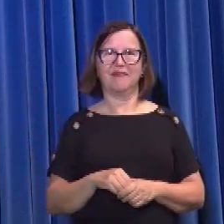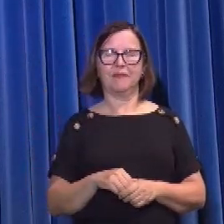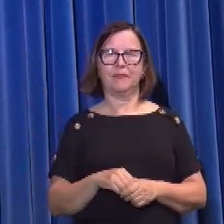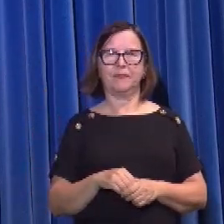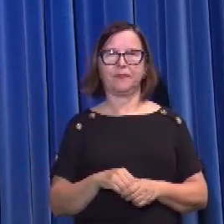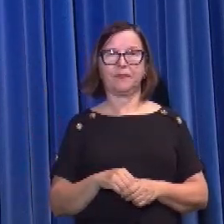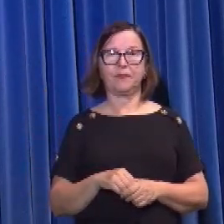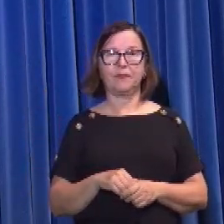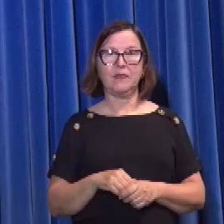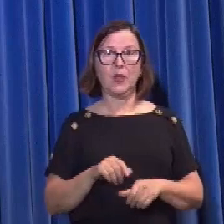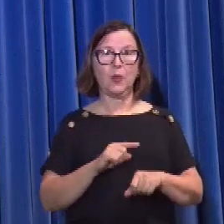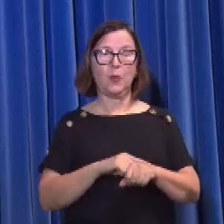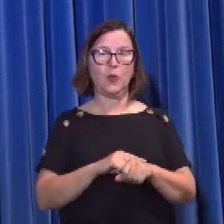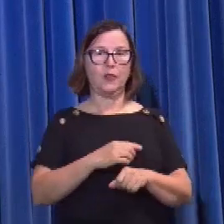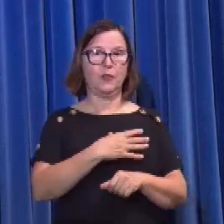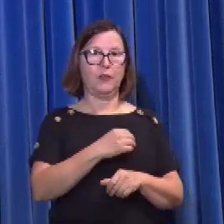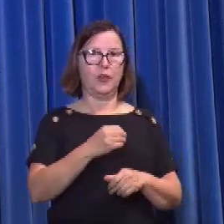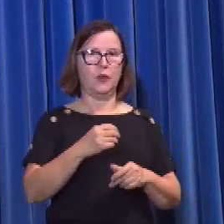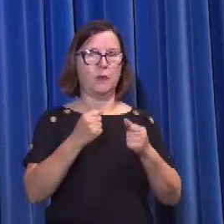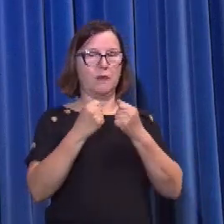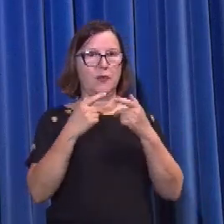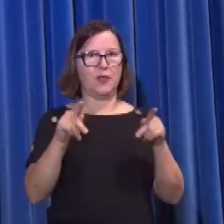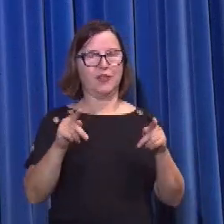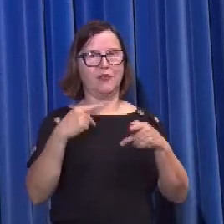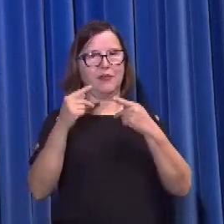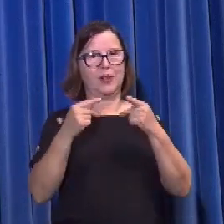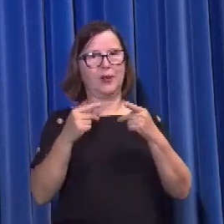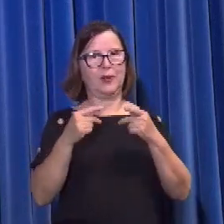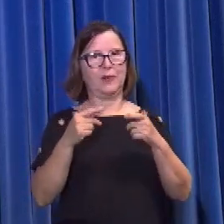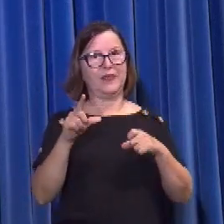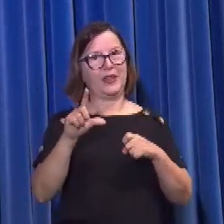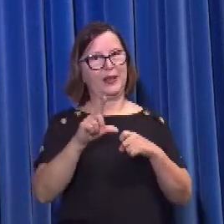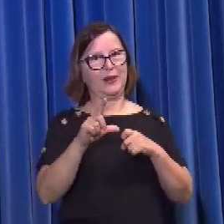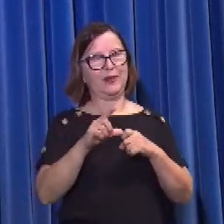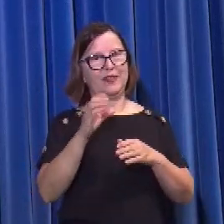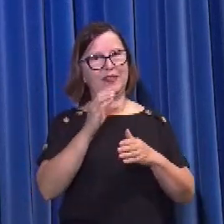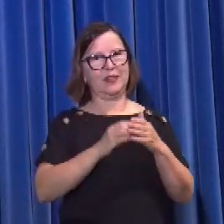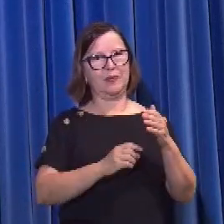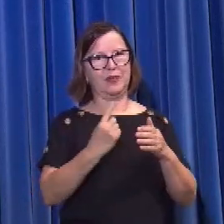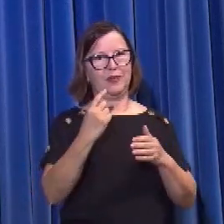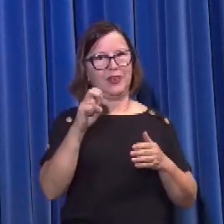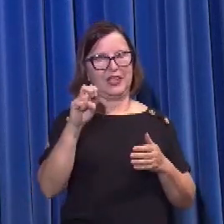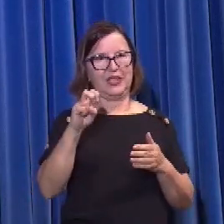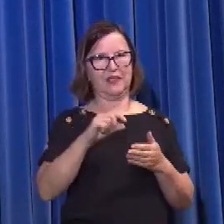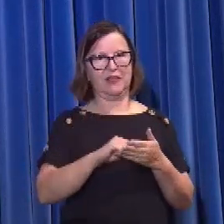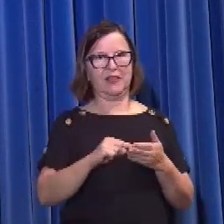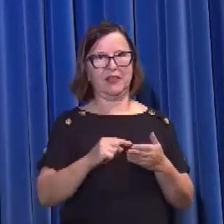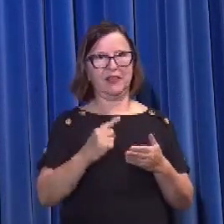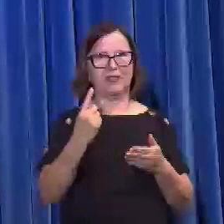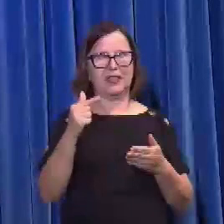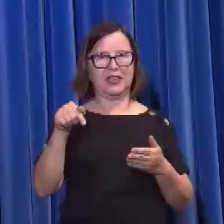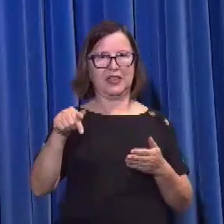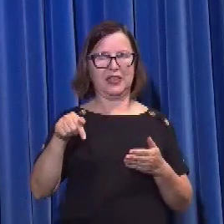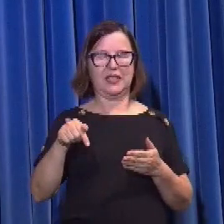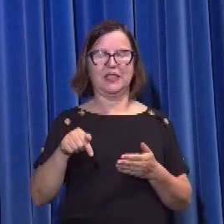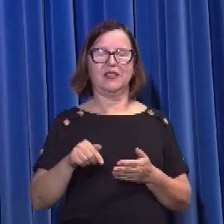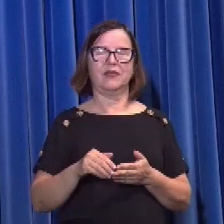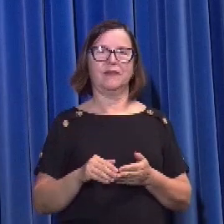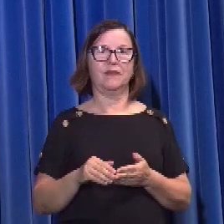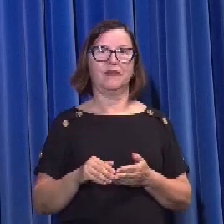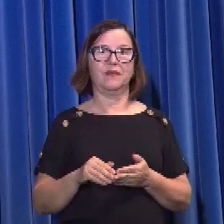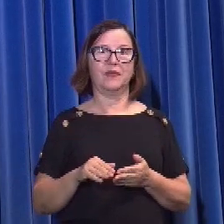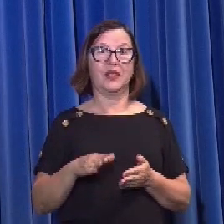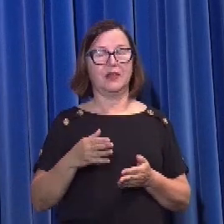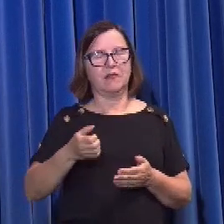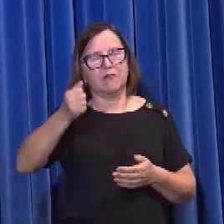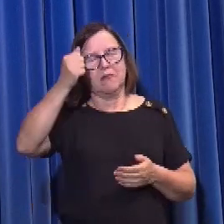O filho pródigo disse lá em Lucas, capítulo 15, versículos 17 e 18. Então, caindo